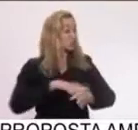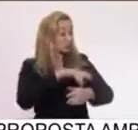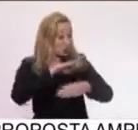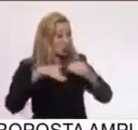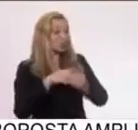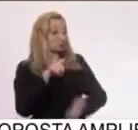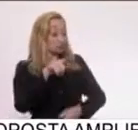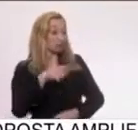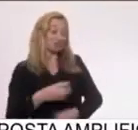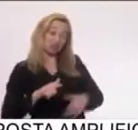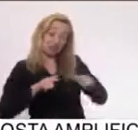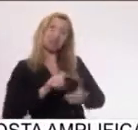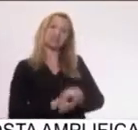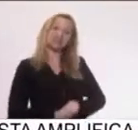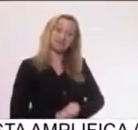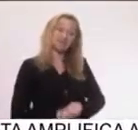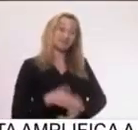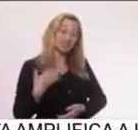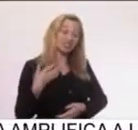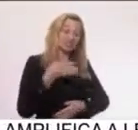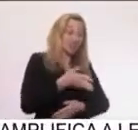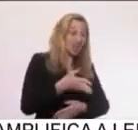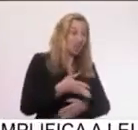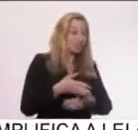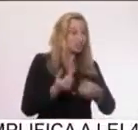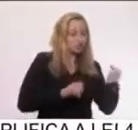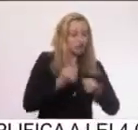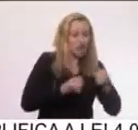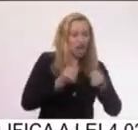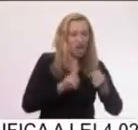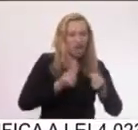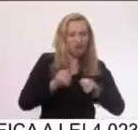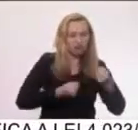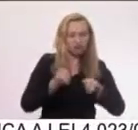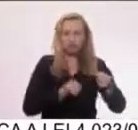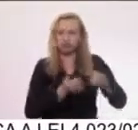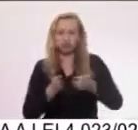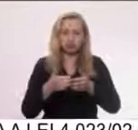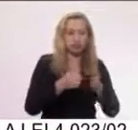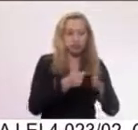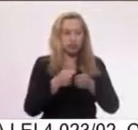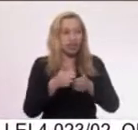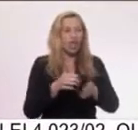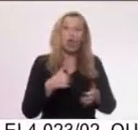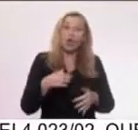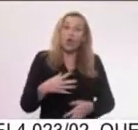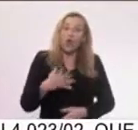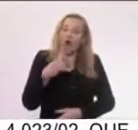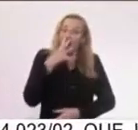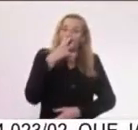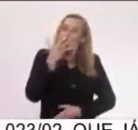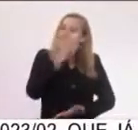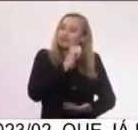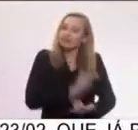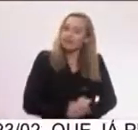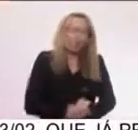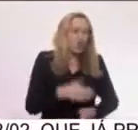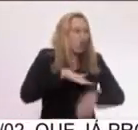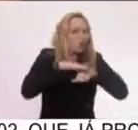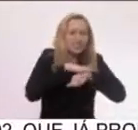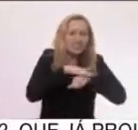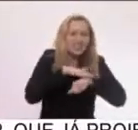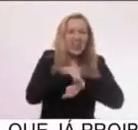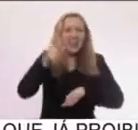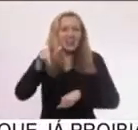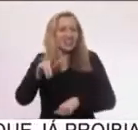ali de plantão, entrar nos carros, subir na escada Magiros. Eu adorava dialogar ali com